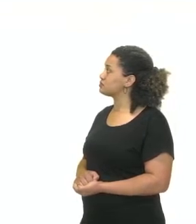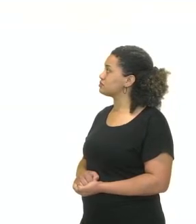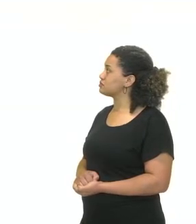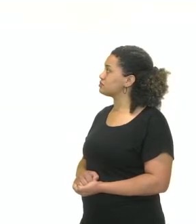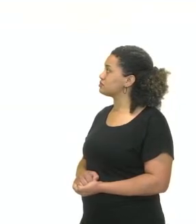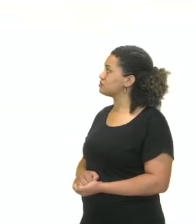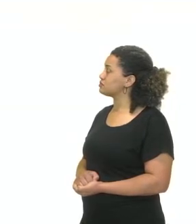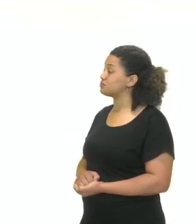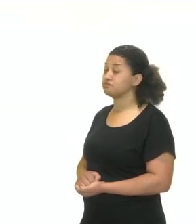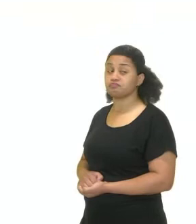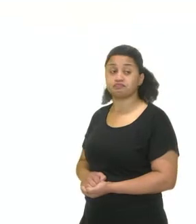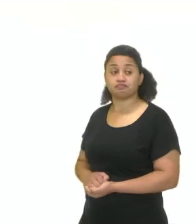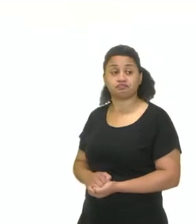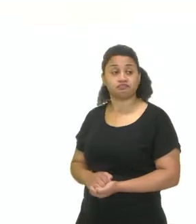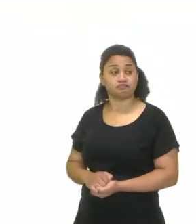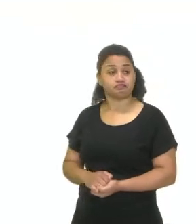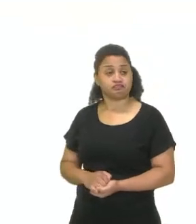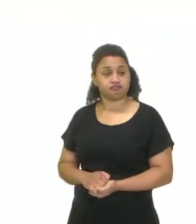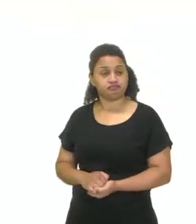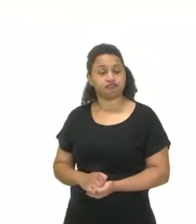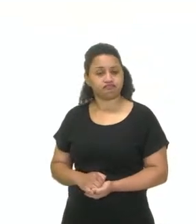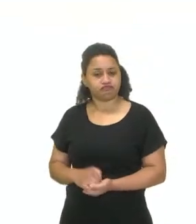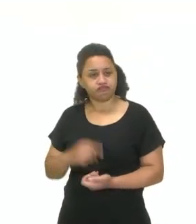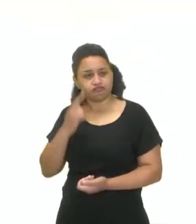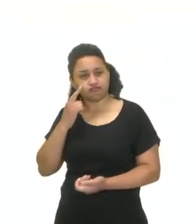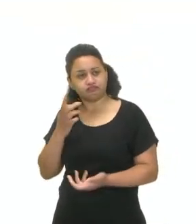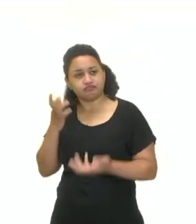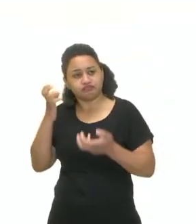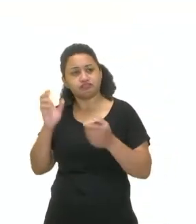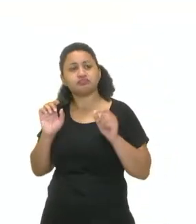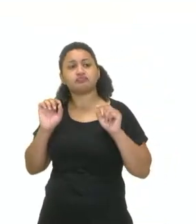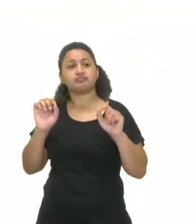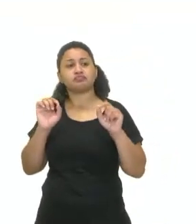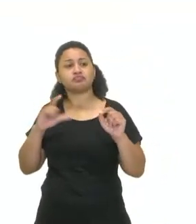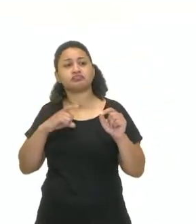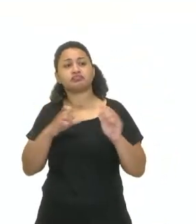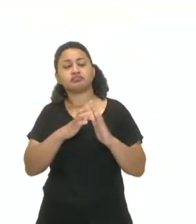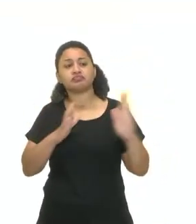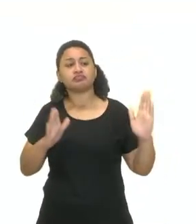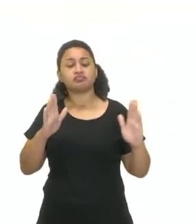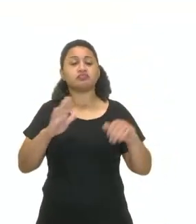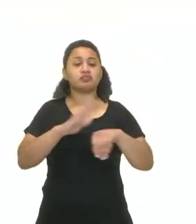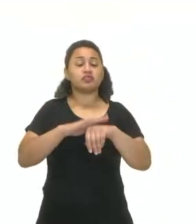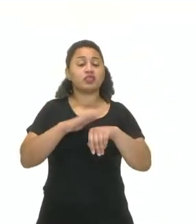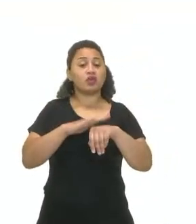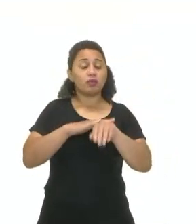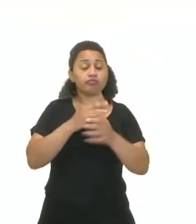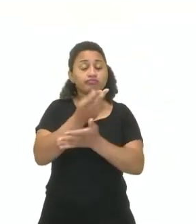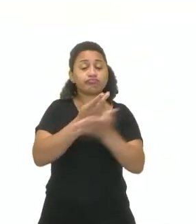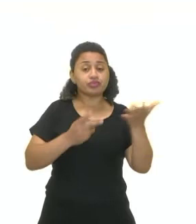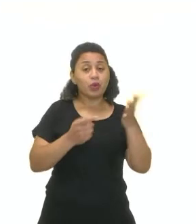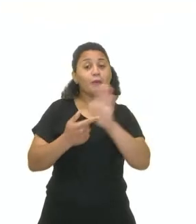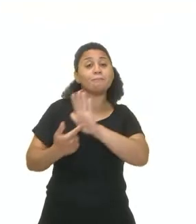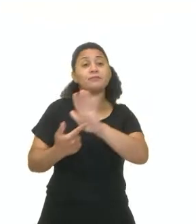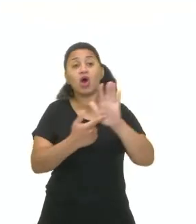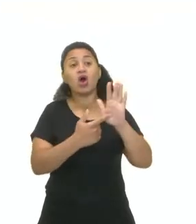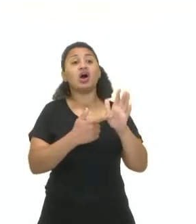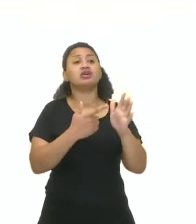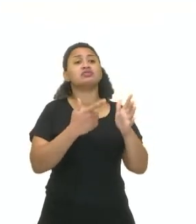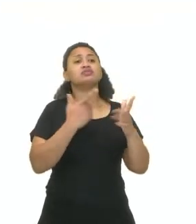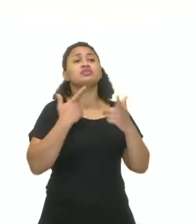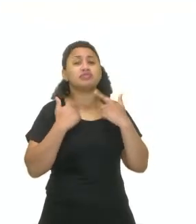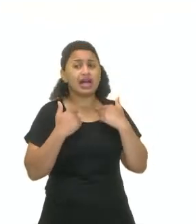maldito! Em determinado momento, o poema, o eu lírico revela que, apesar da tamanha vontade de